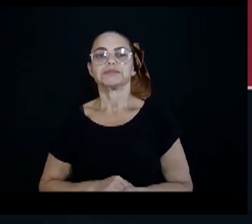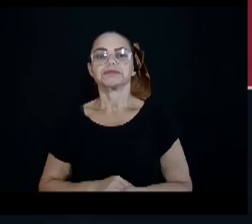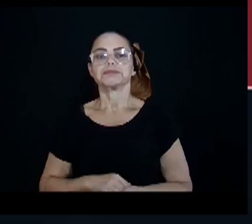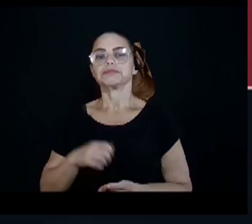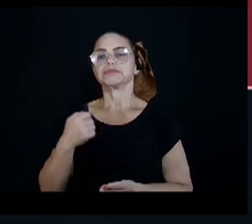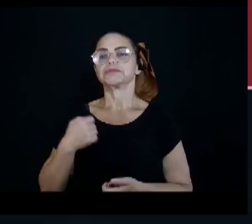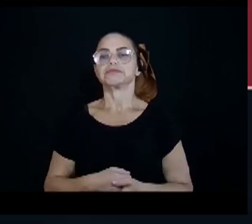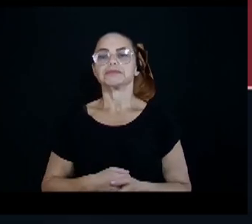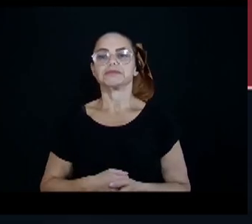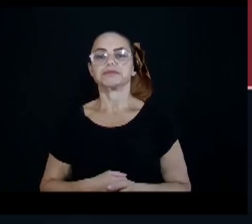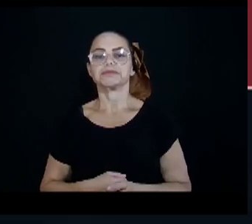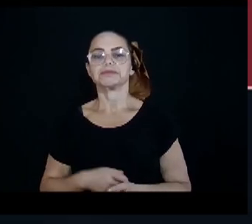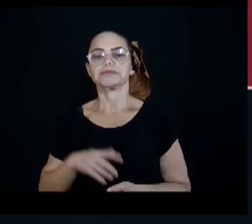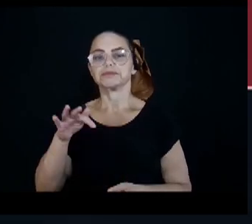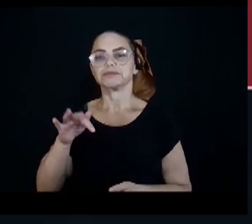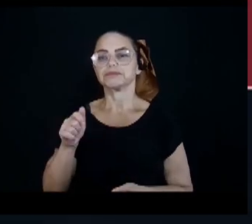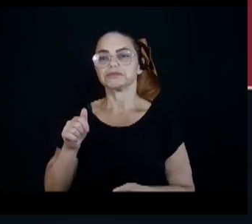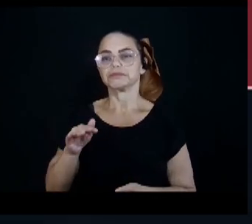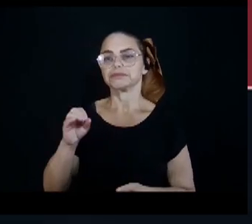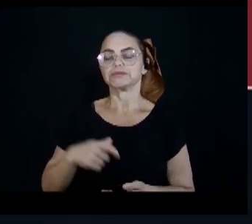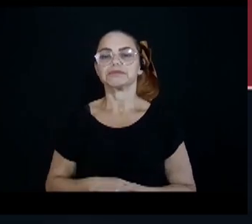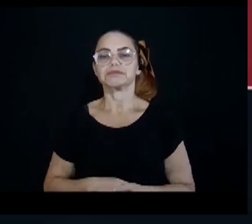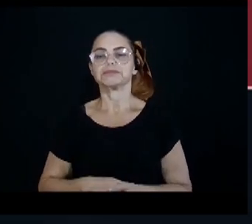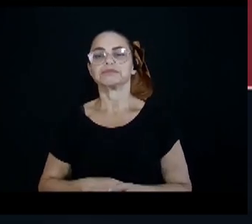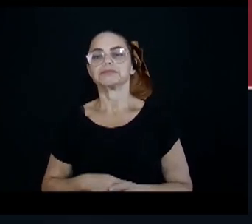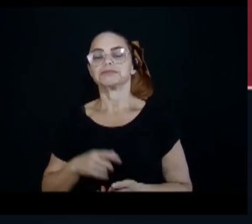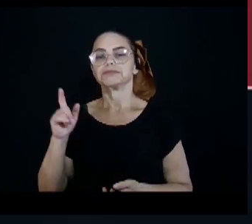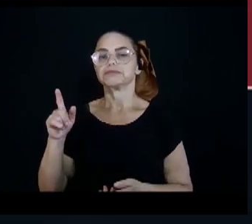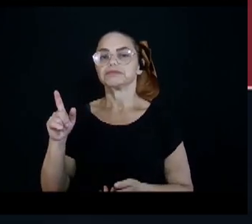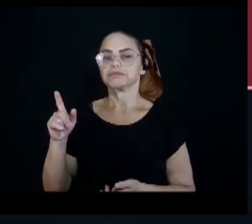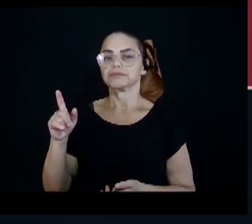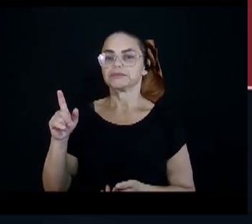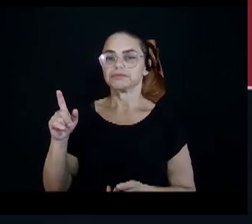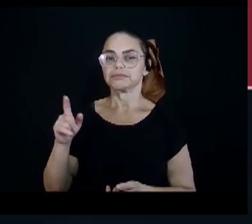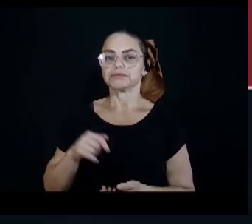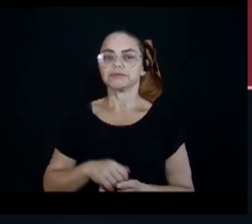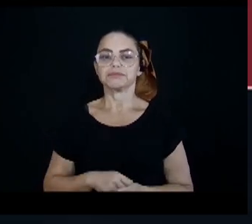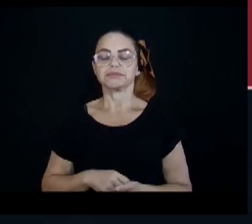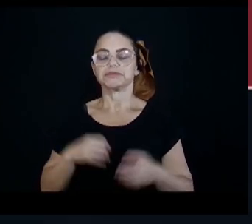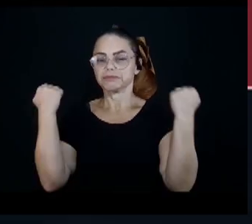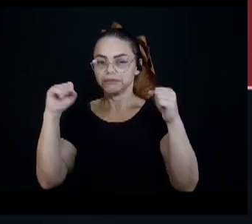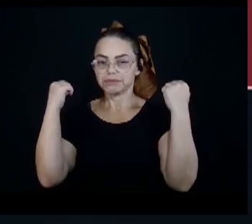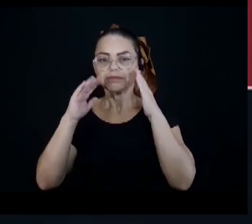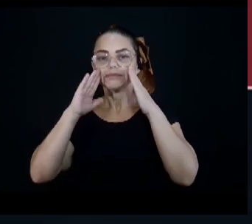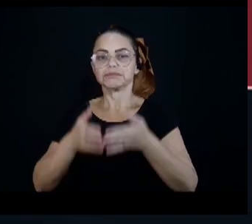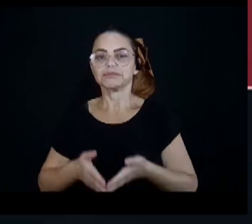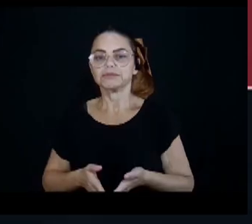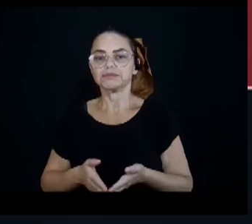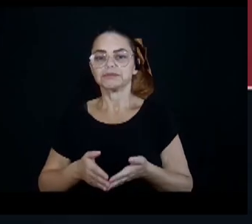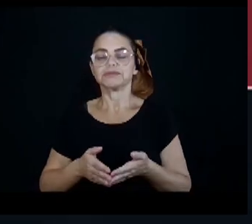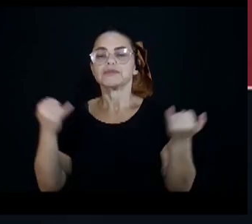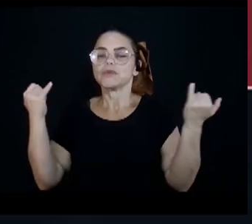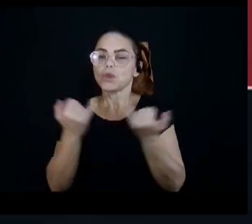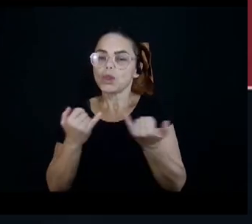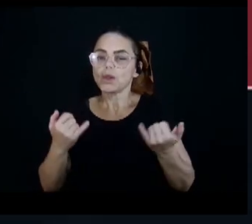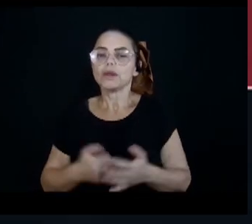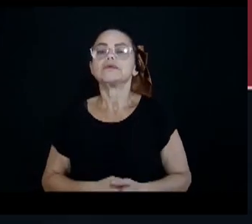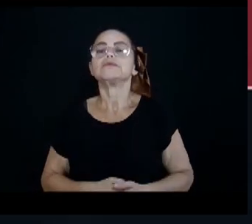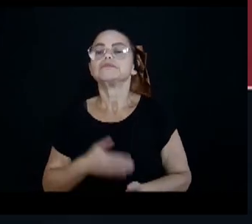Fábio Pontes, de Barão Geraldo. Vamos lá, Aldo. Olha só, as academias focadas em perda de peso vão perder espaço para